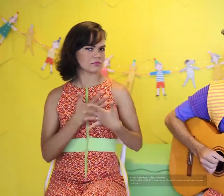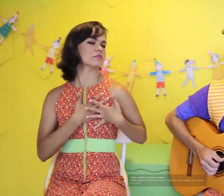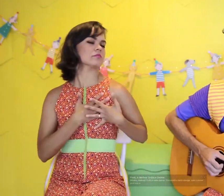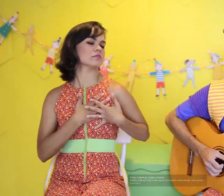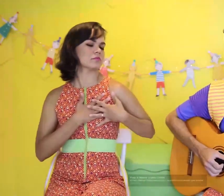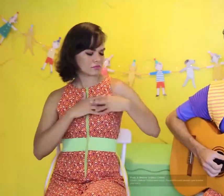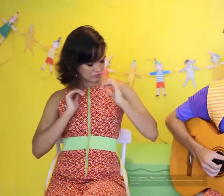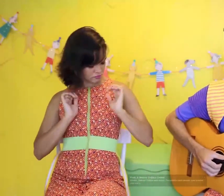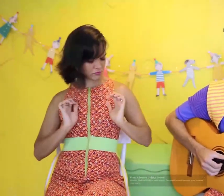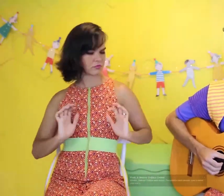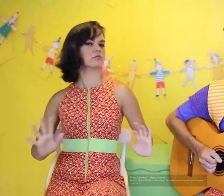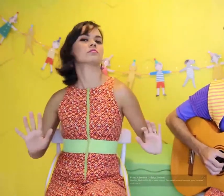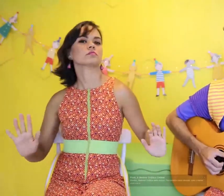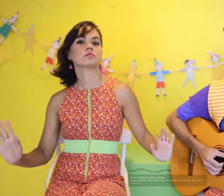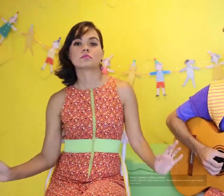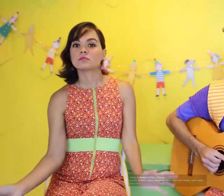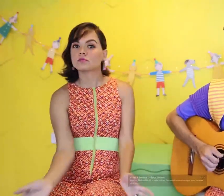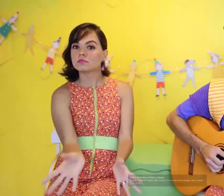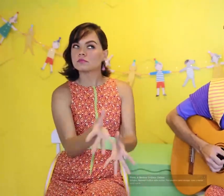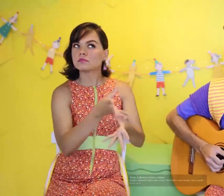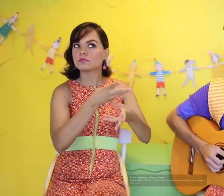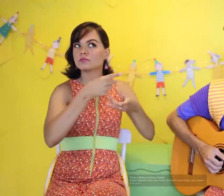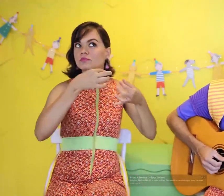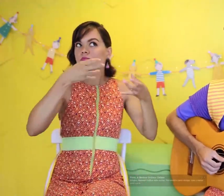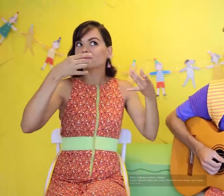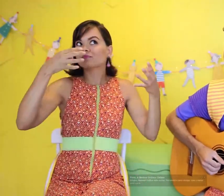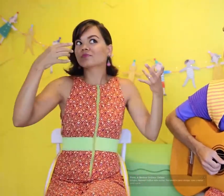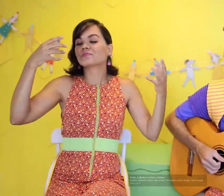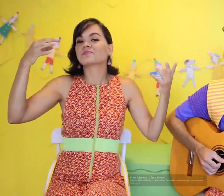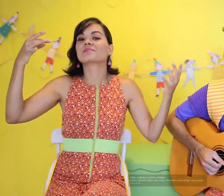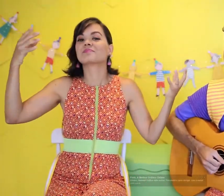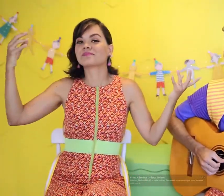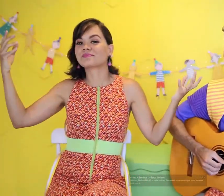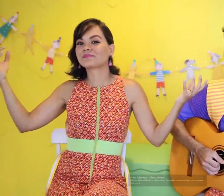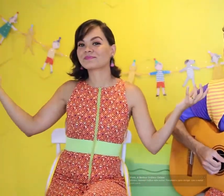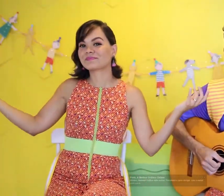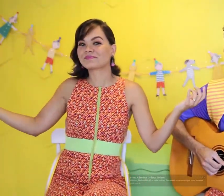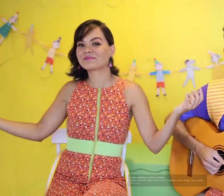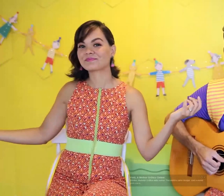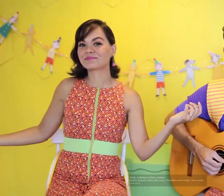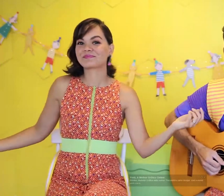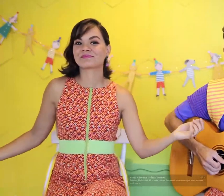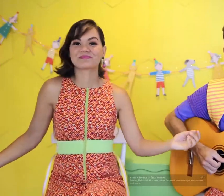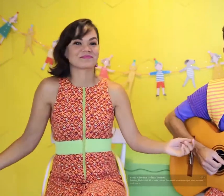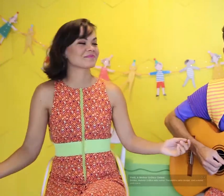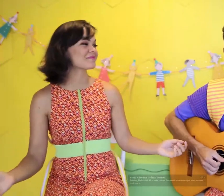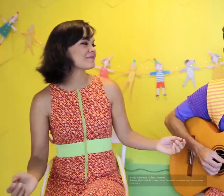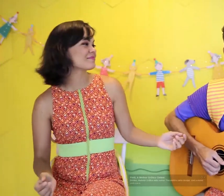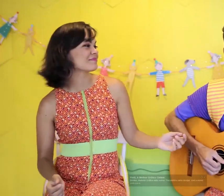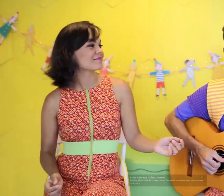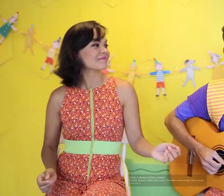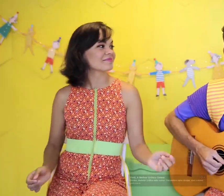É meu desejo mais profundo, quero histórias pra contar.